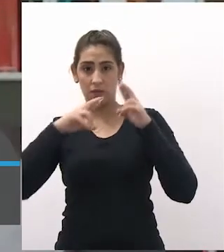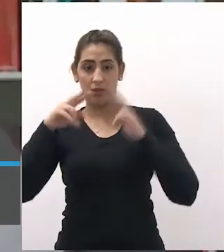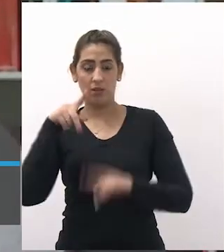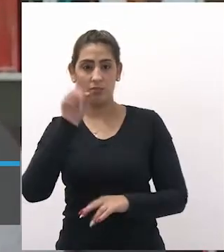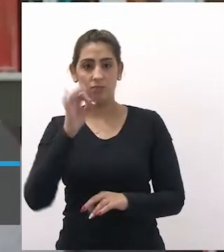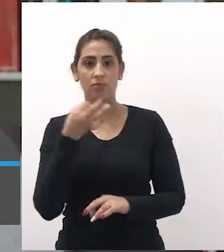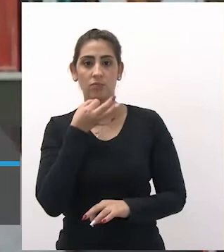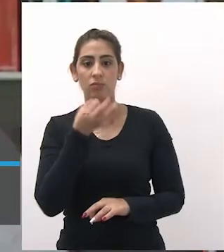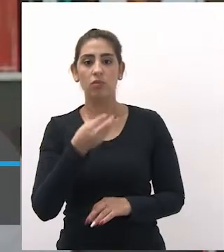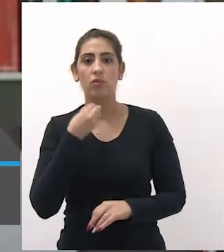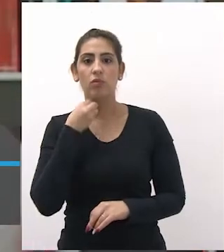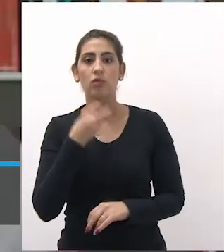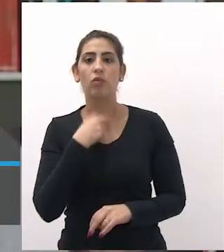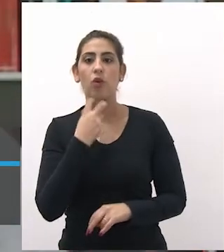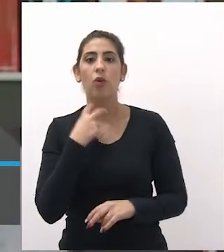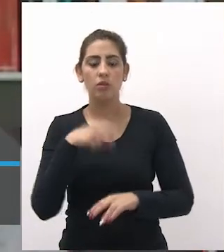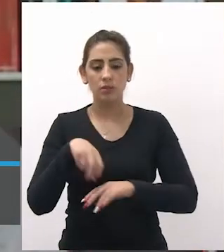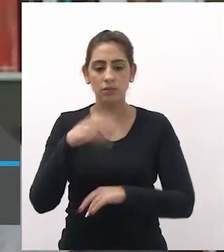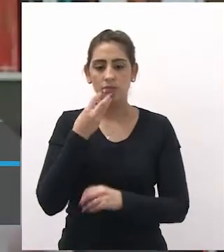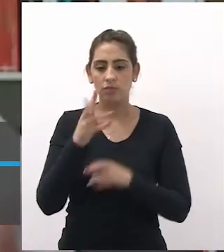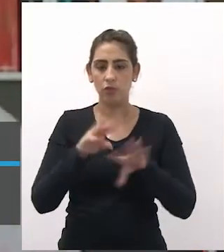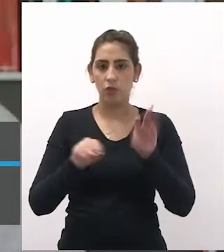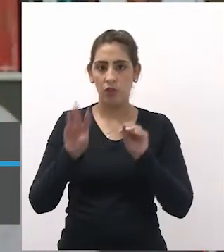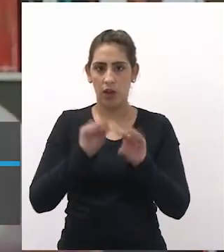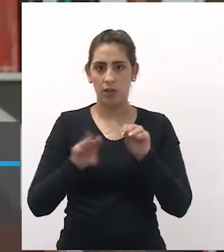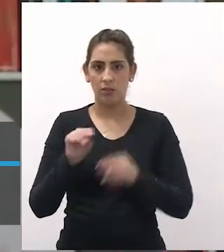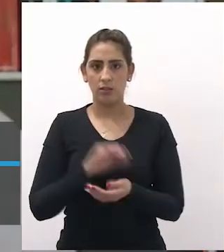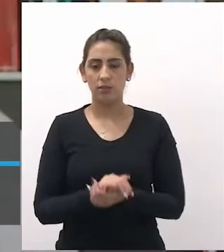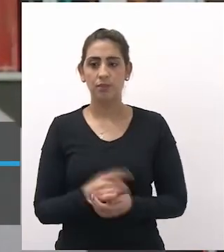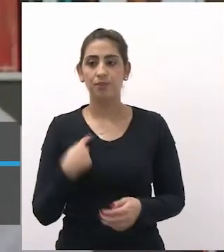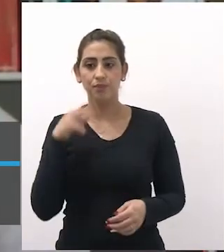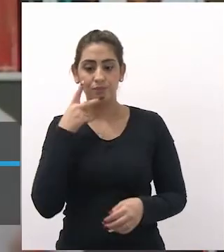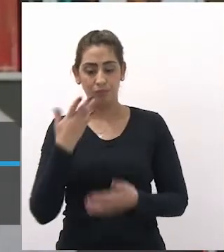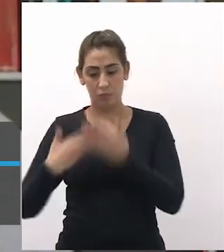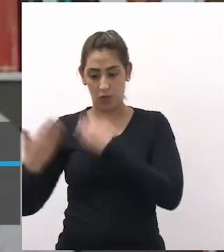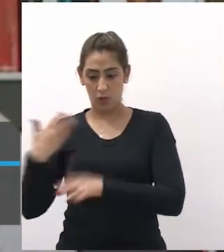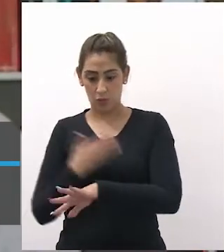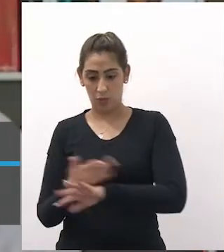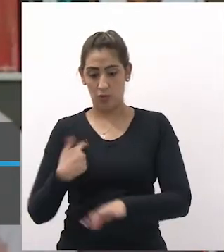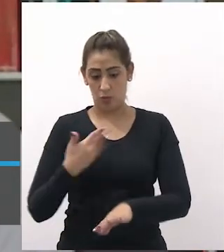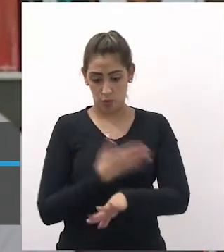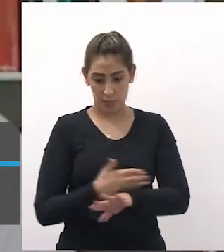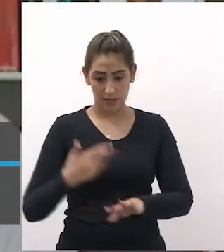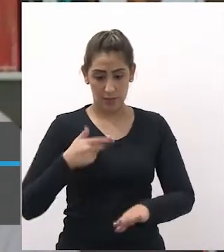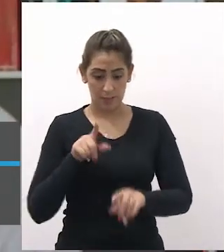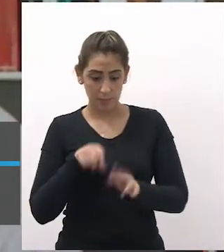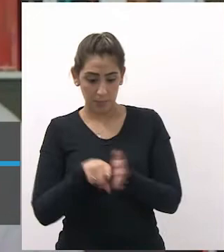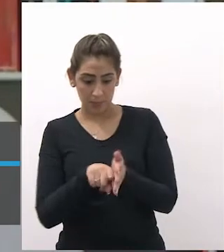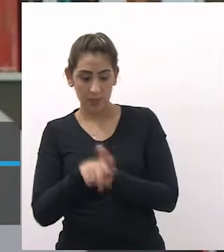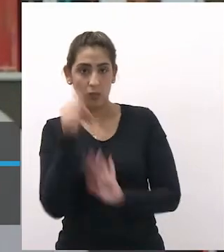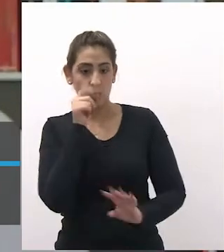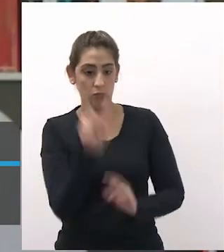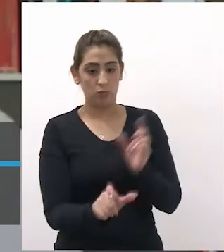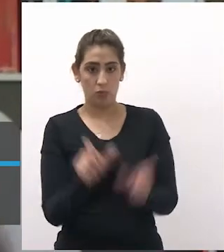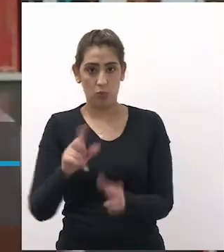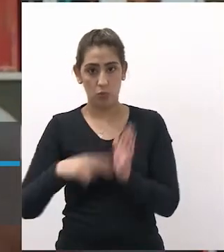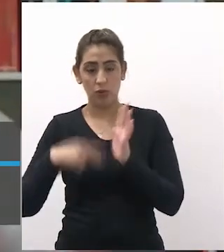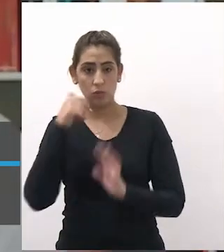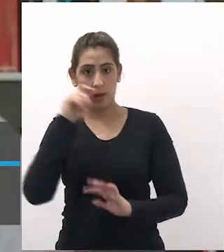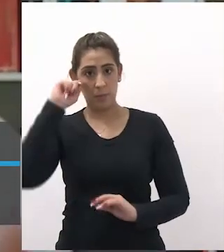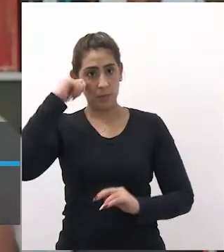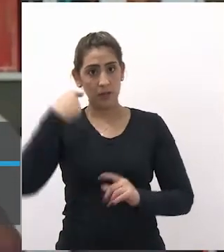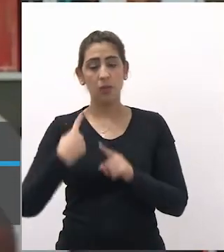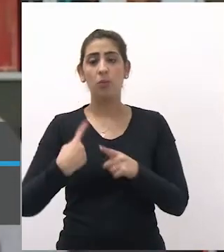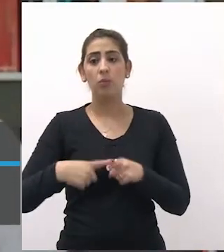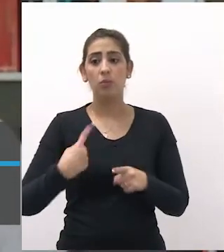narrativas, certo? Então, quando eu falei lá no comecinho, que quando eu comecei a pesquisar sobre essas leituras de mulheres pretas, era porque eu comecei